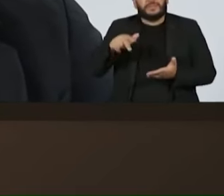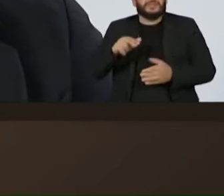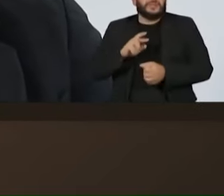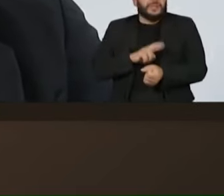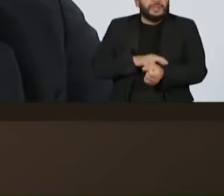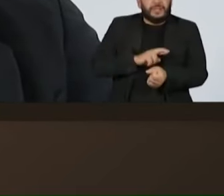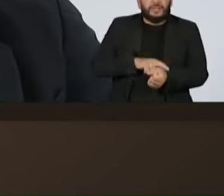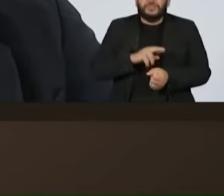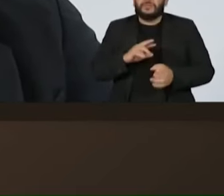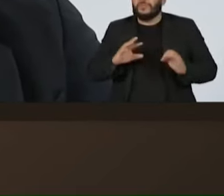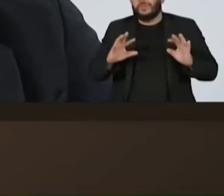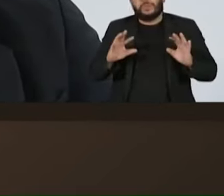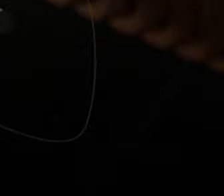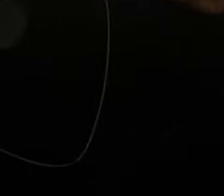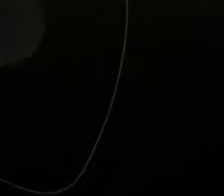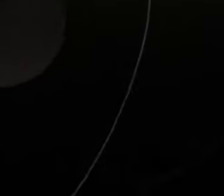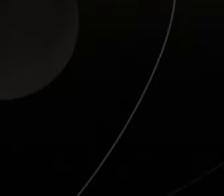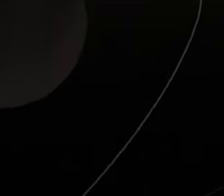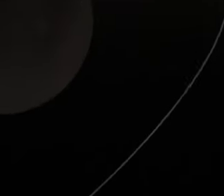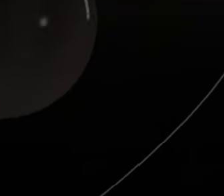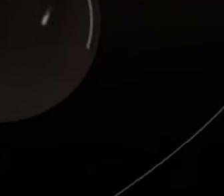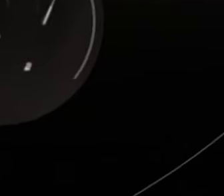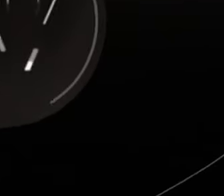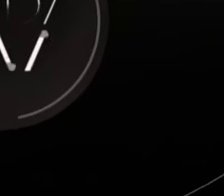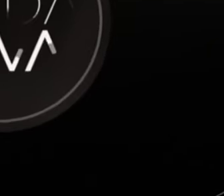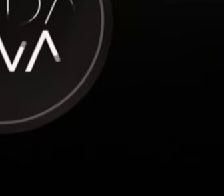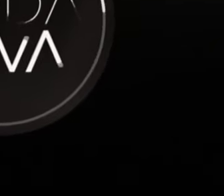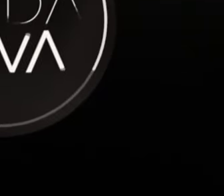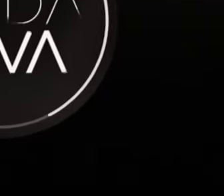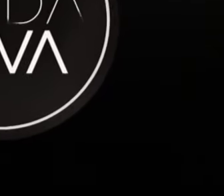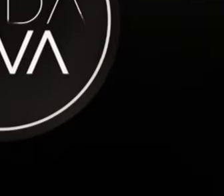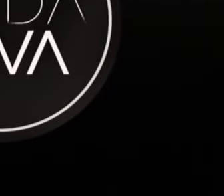E eu sou muito rico, é muito bonito.